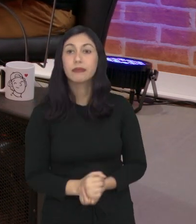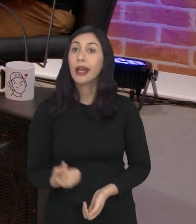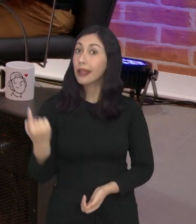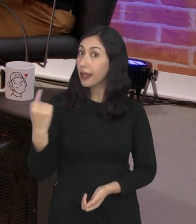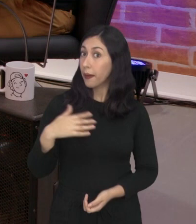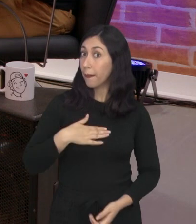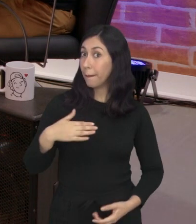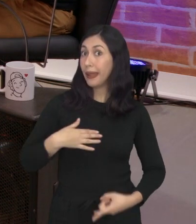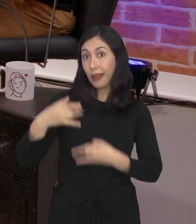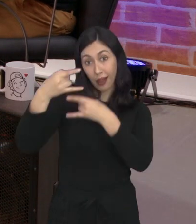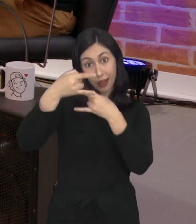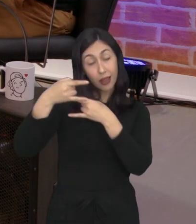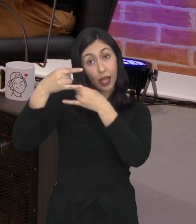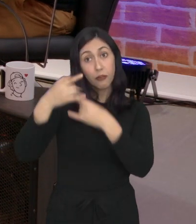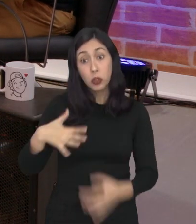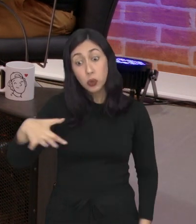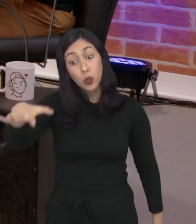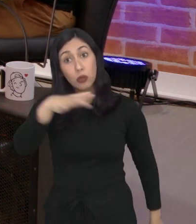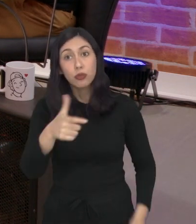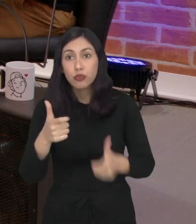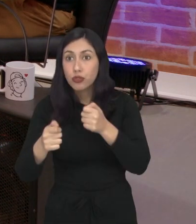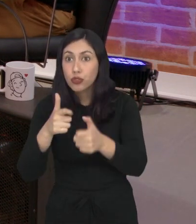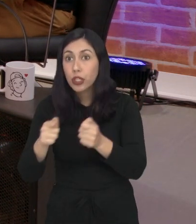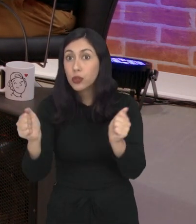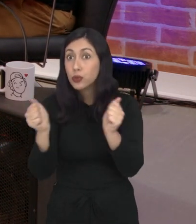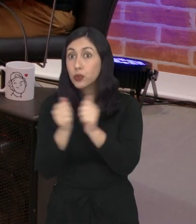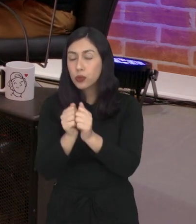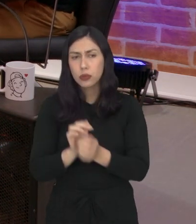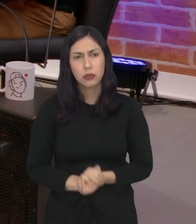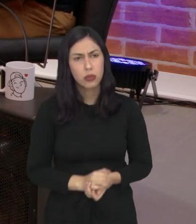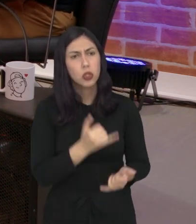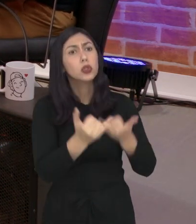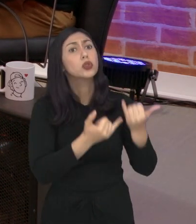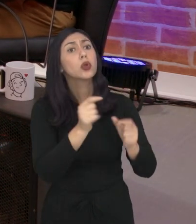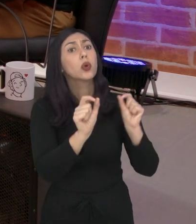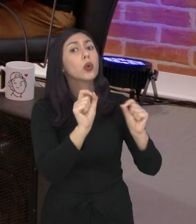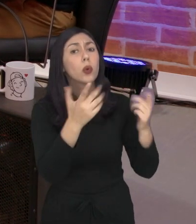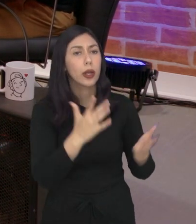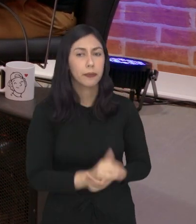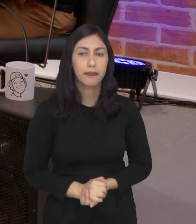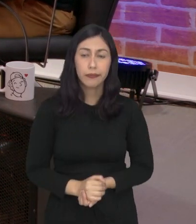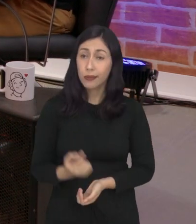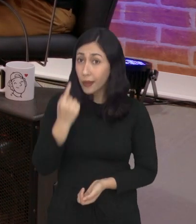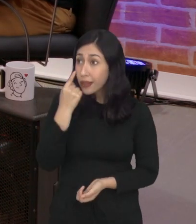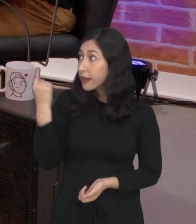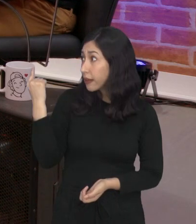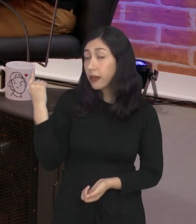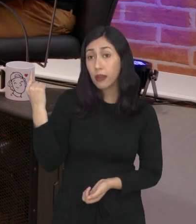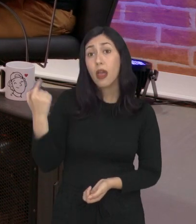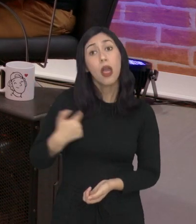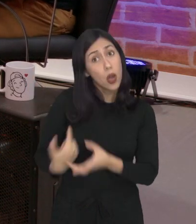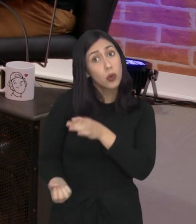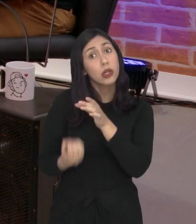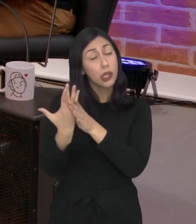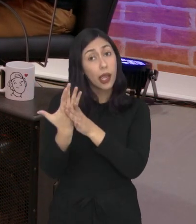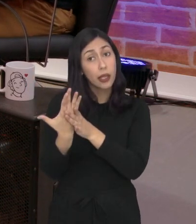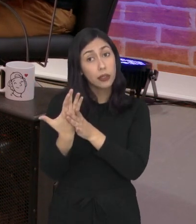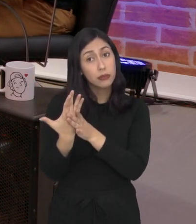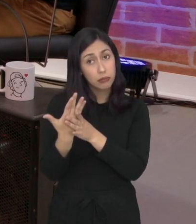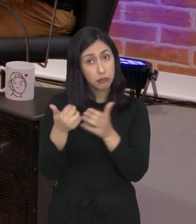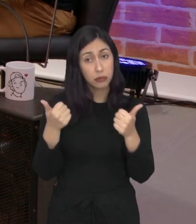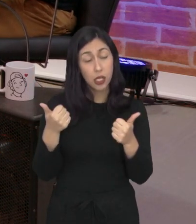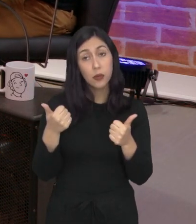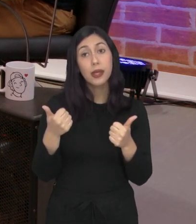live, tá todo mundo jogando o mesmo jogo. Que jogo? Esse aqui é uma história, por exemplo. Que você criou esse Que jogo. eu criei a história. É basicamente